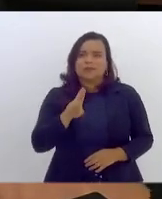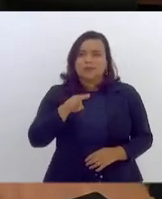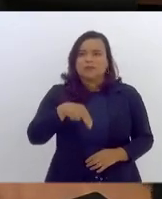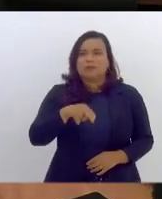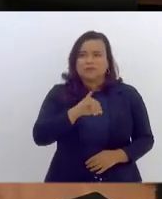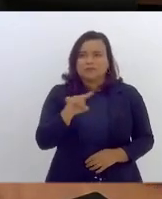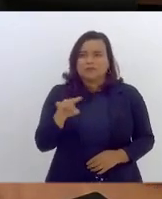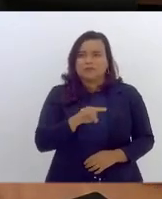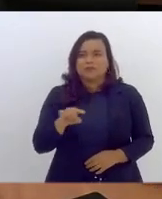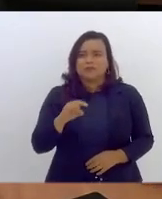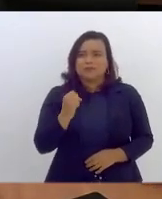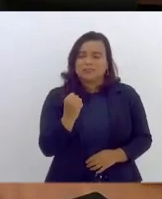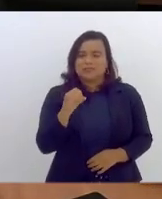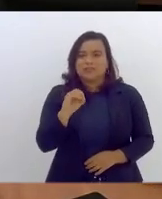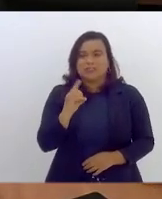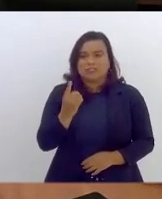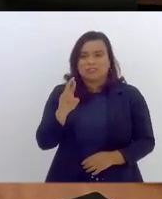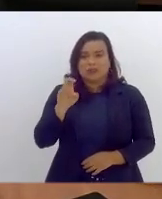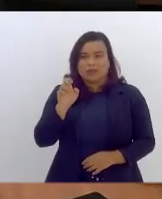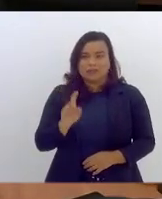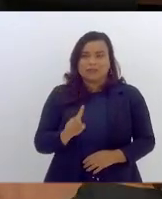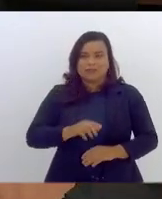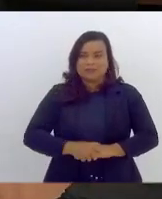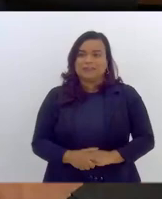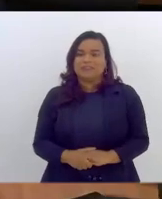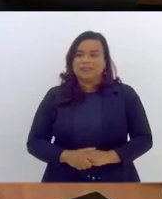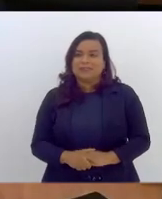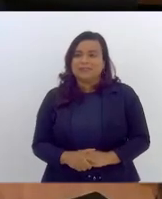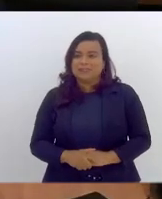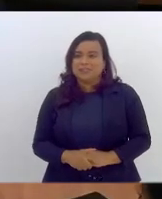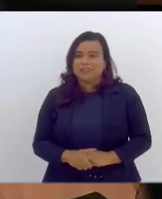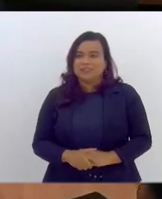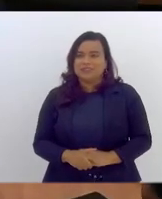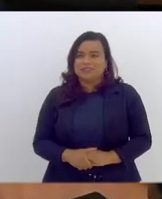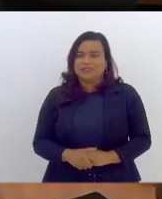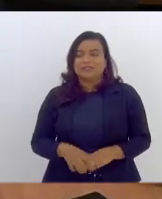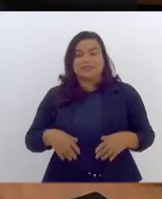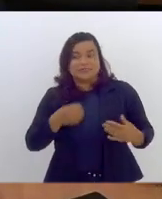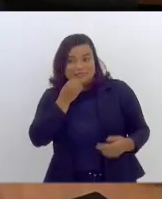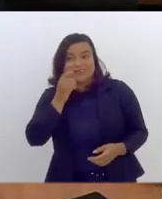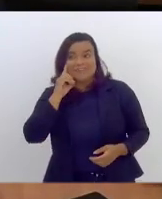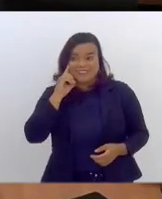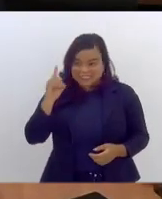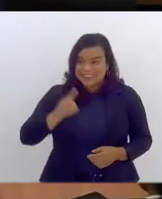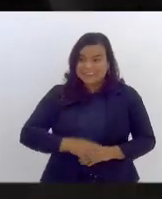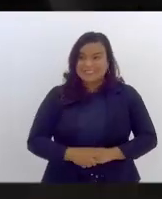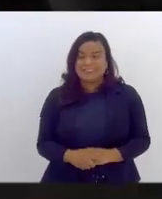Bom dia.